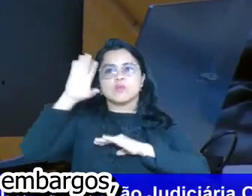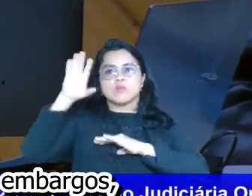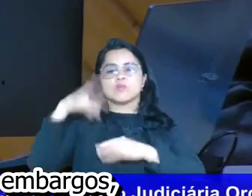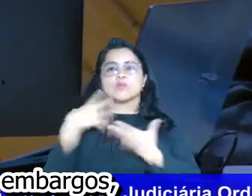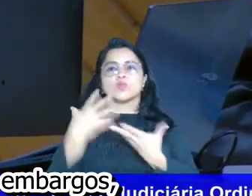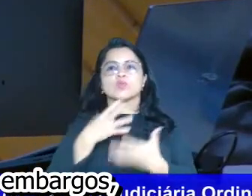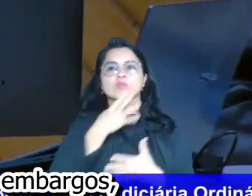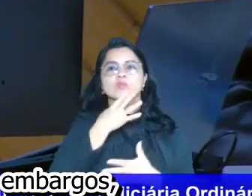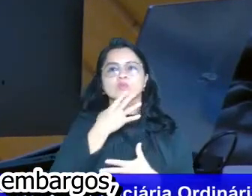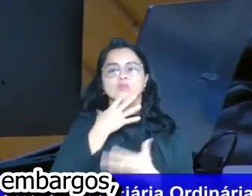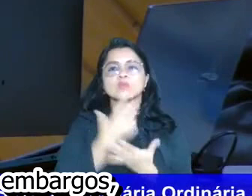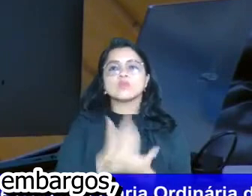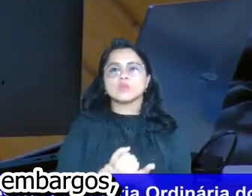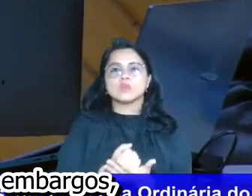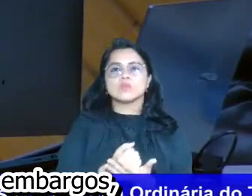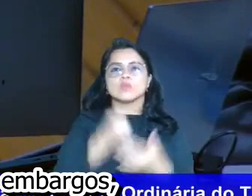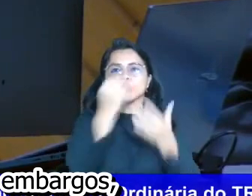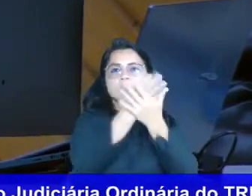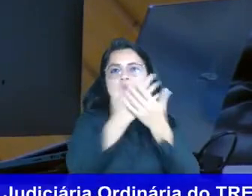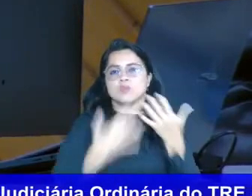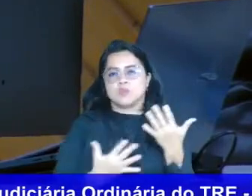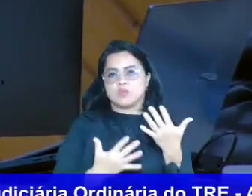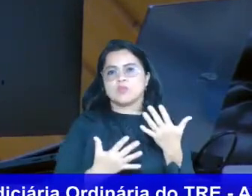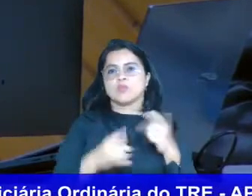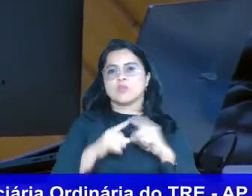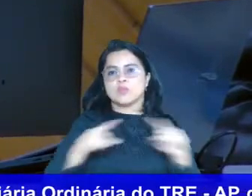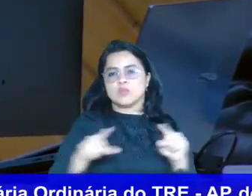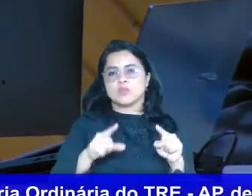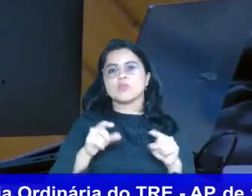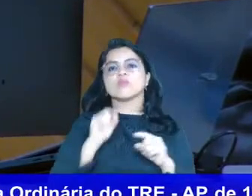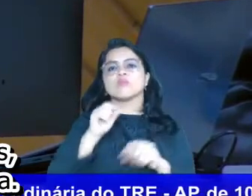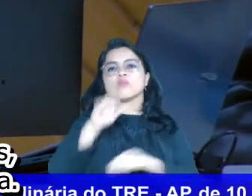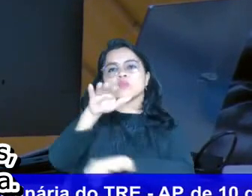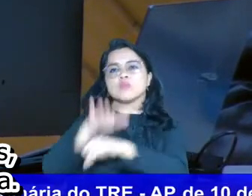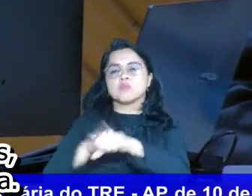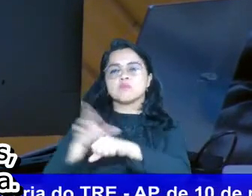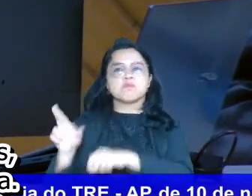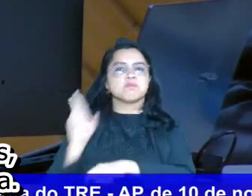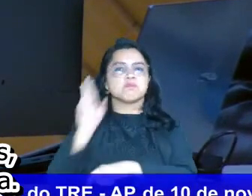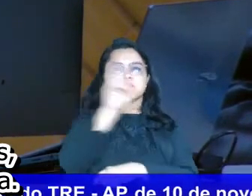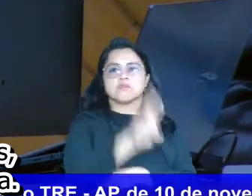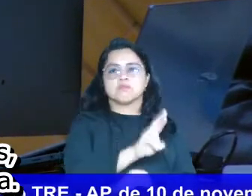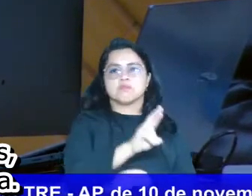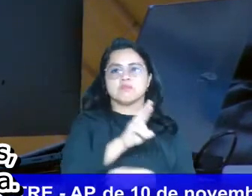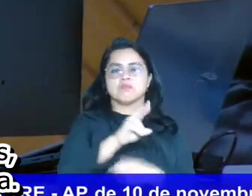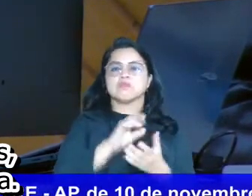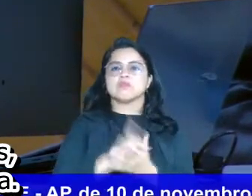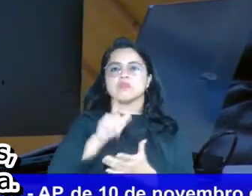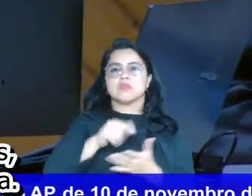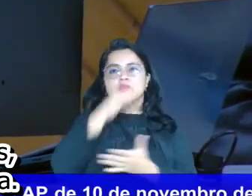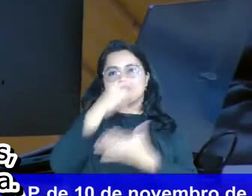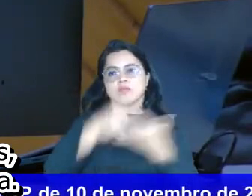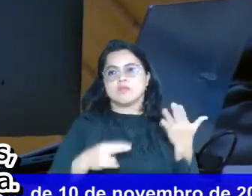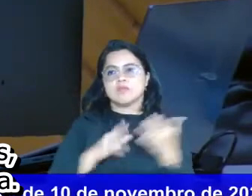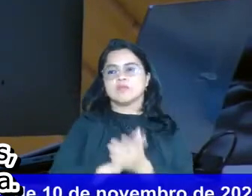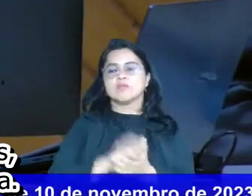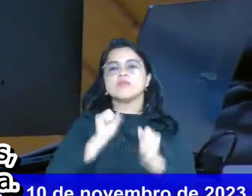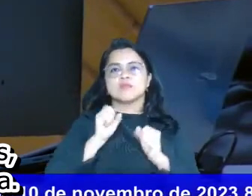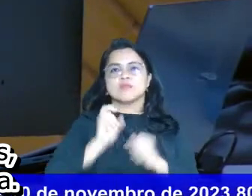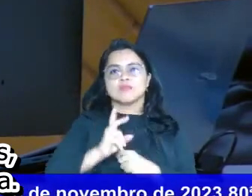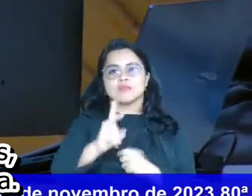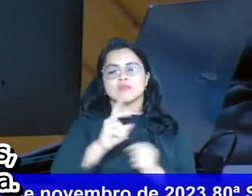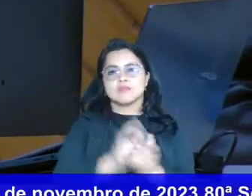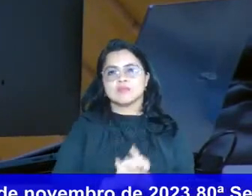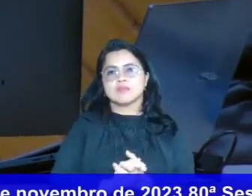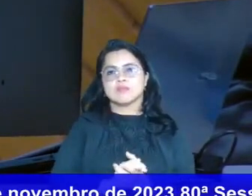então o conhecimento e acolhimento dos embargos. Embora devidamente intimada, a embargada não apresentou contrarrazões. É o relatório. O relatório pode